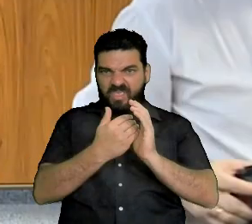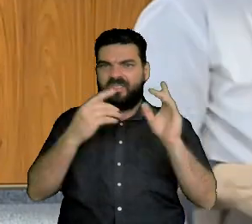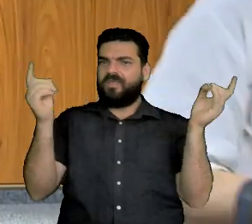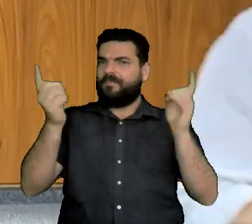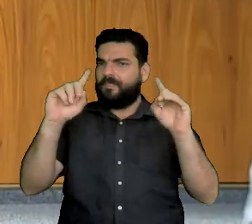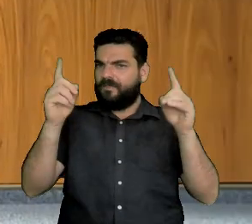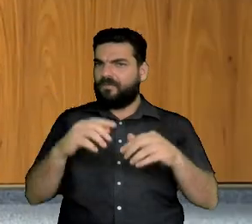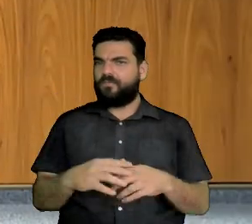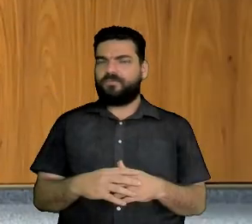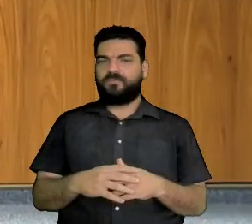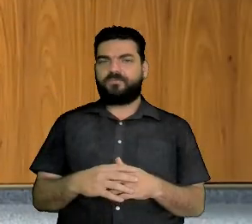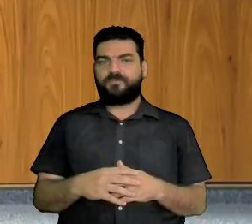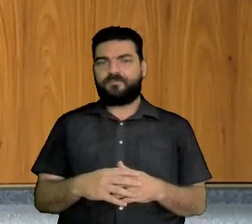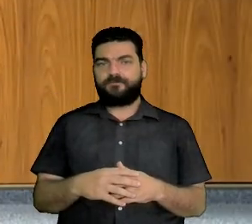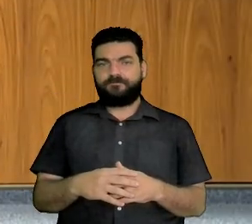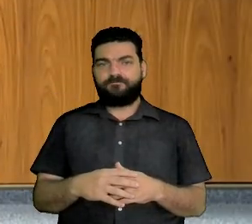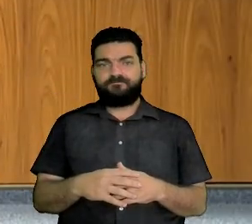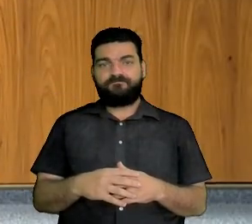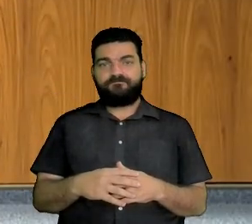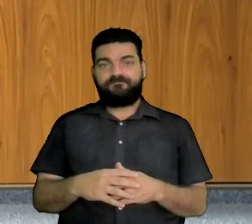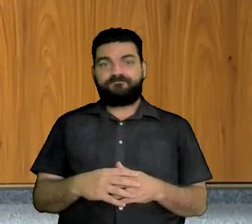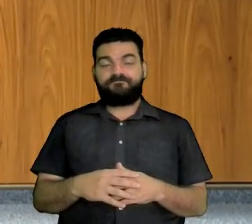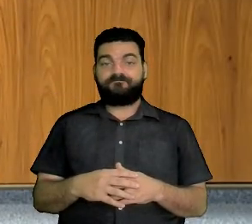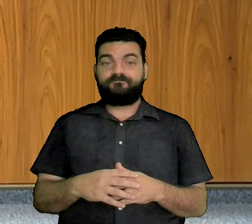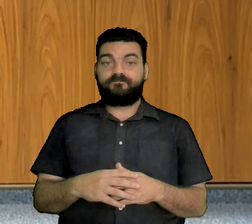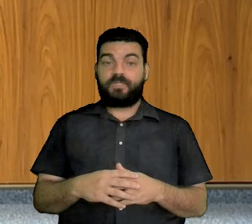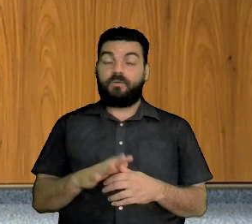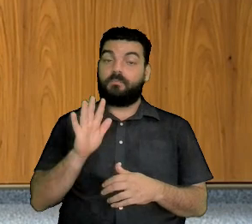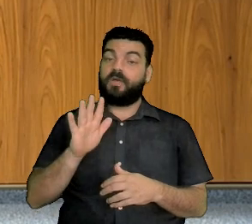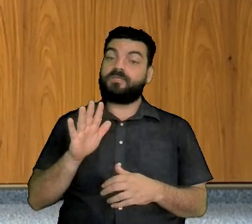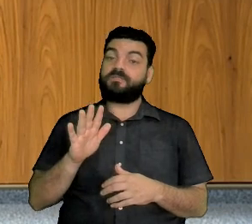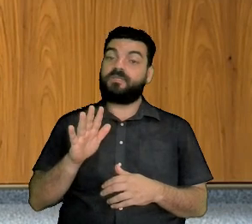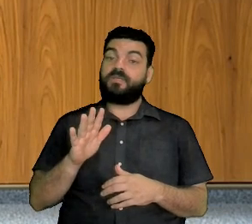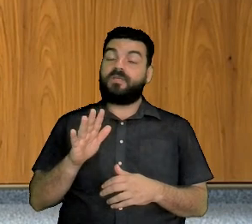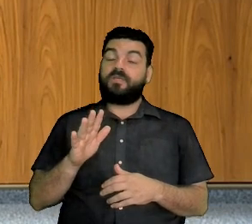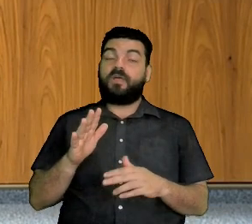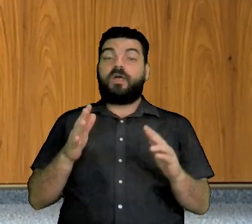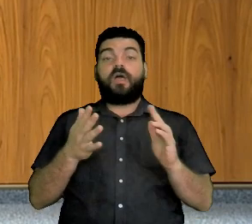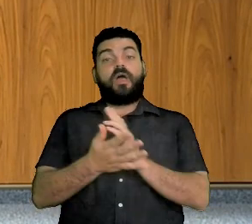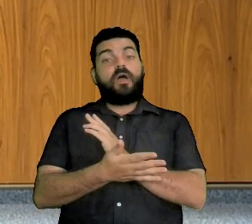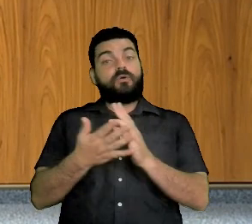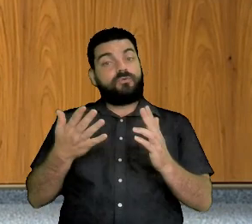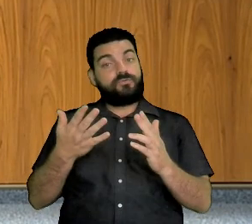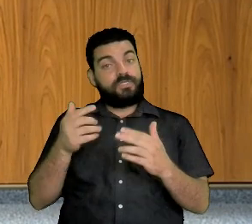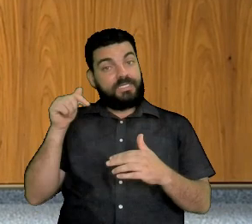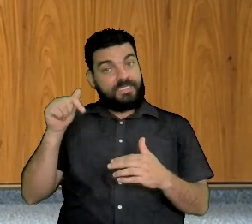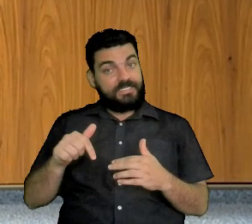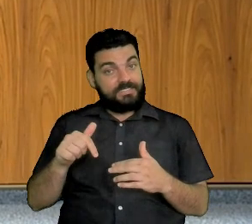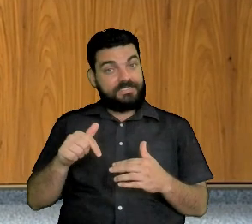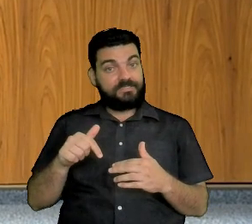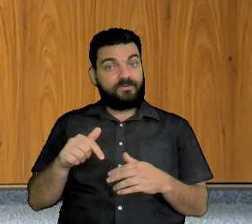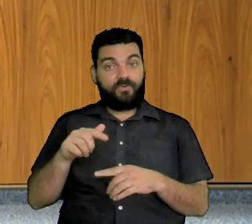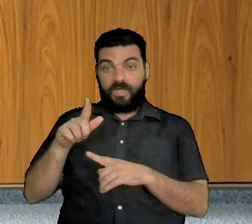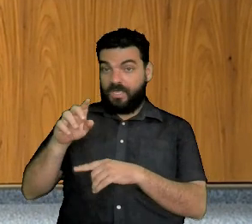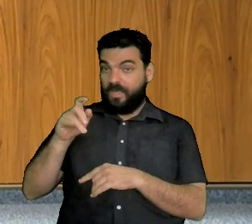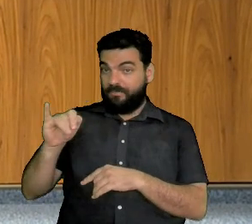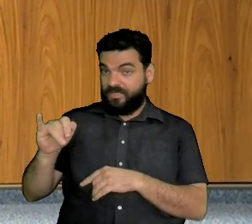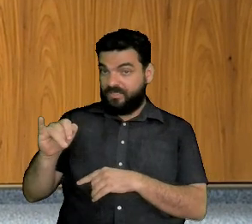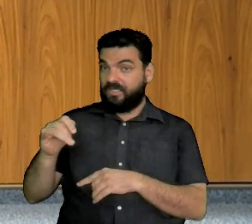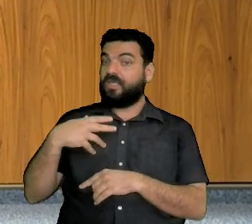tem que ficar com uma preocupação absurda de que eu tenho que ter isso. Só que, infelizmente, a nossa